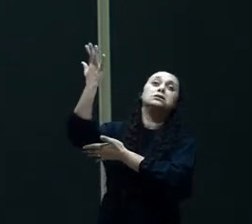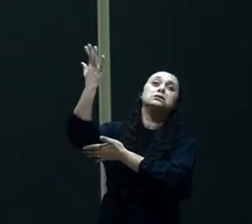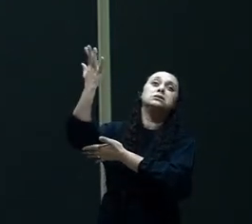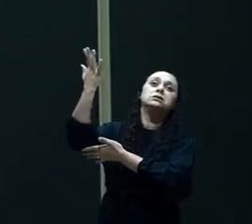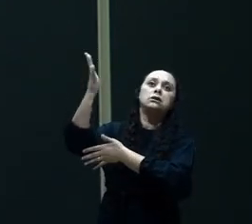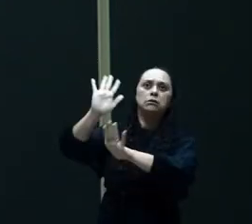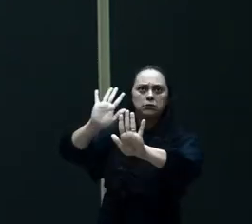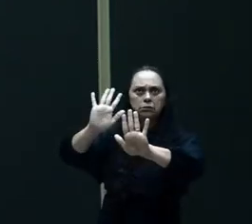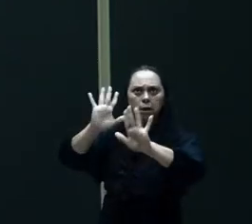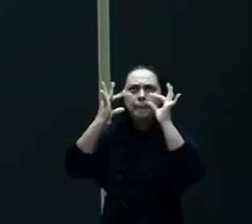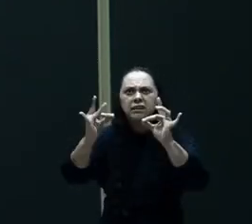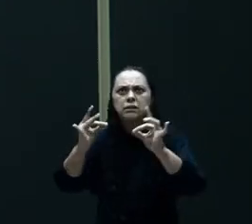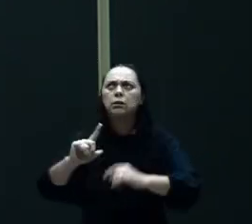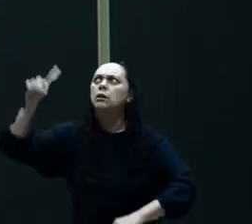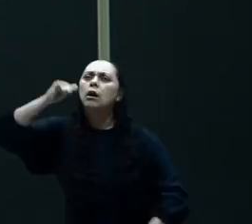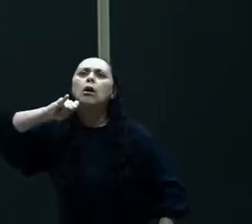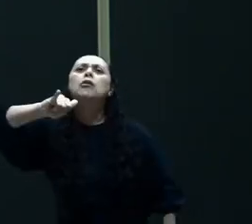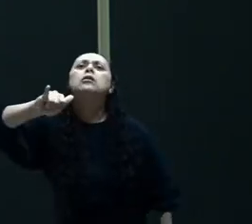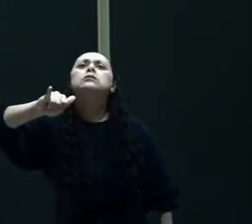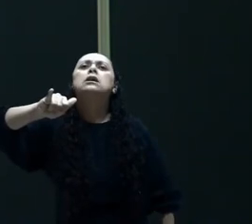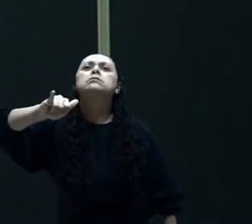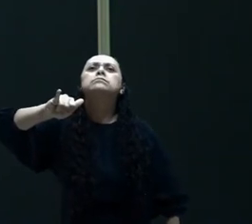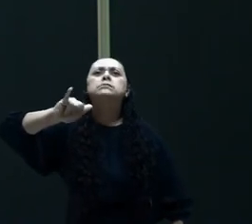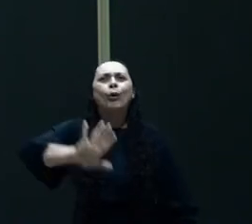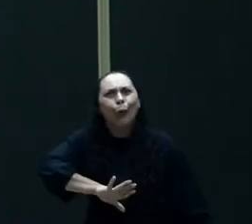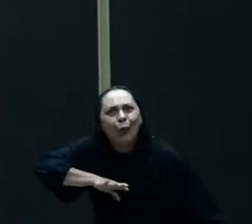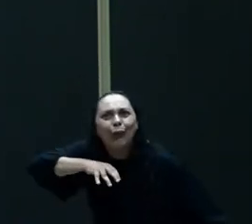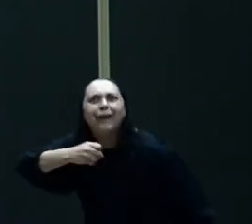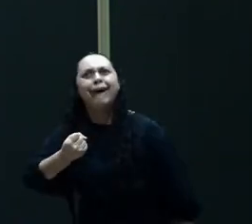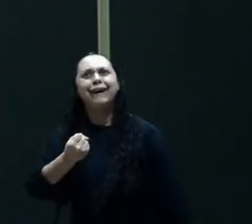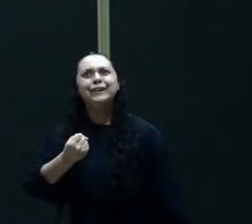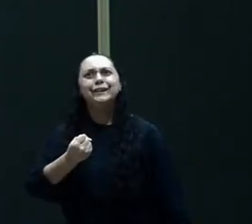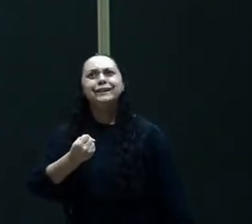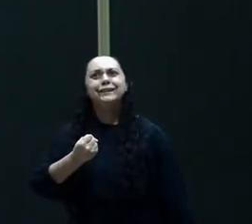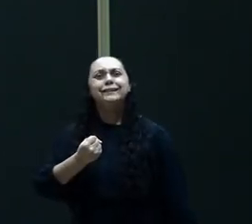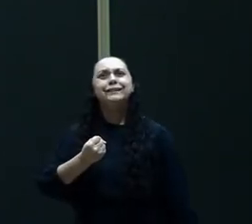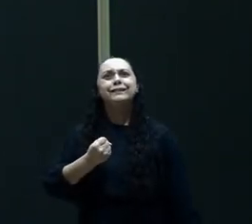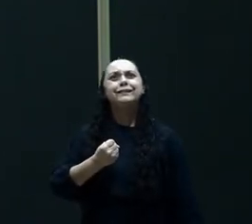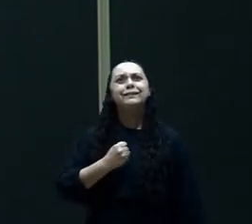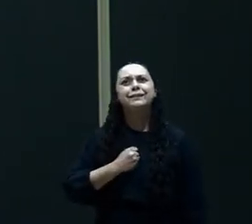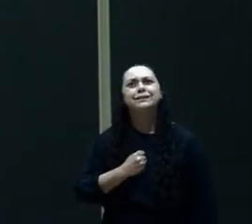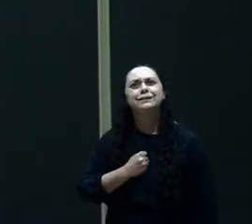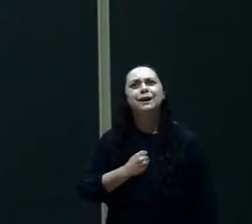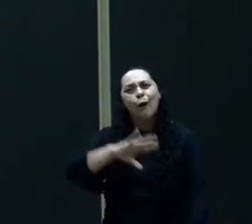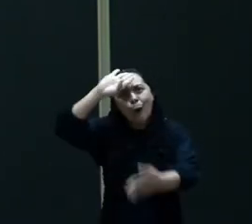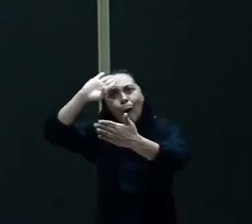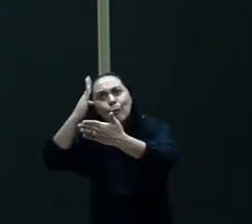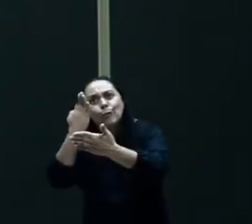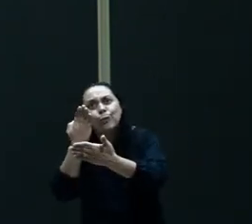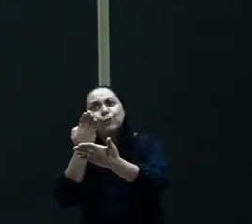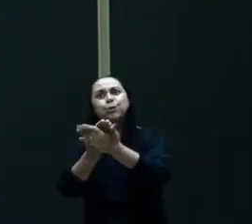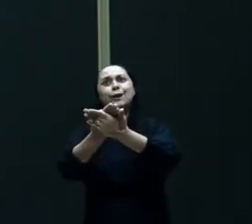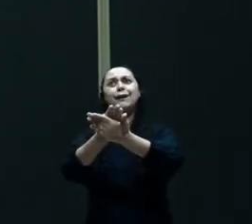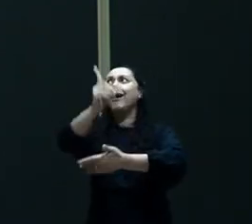recado de Deus para você coragem meu irmão confia